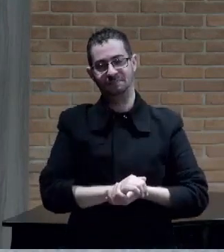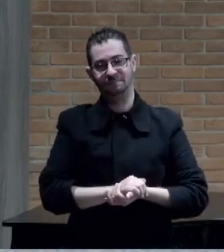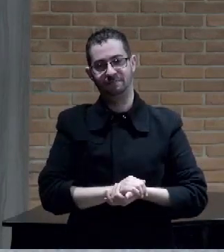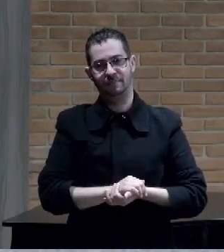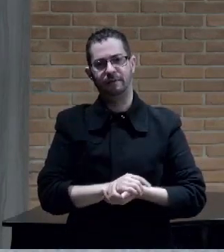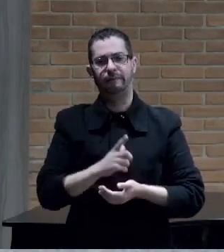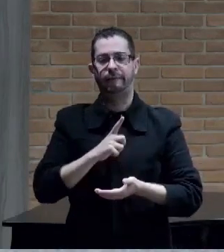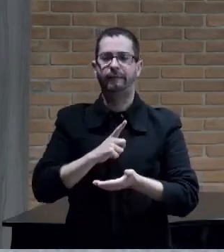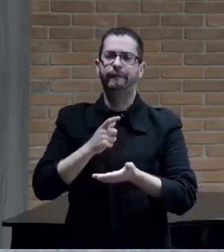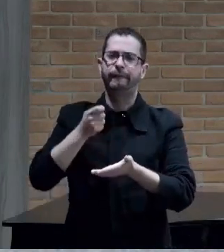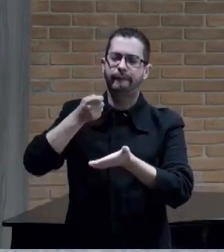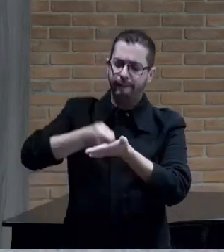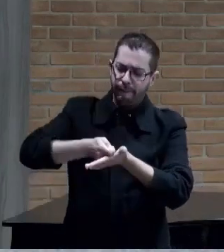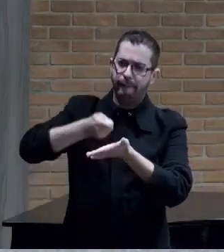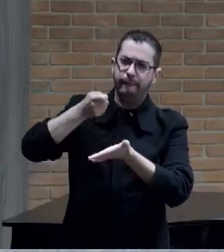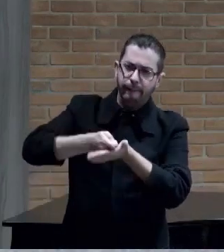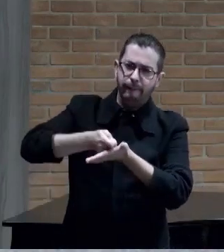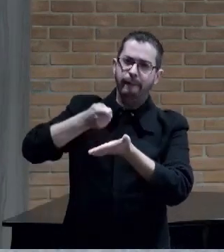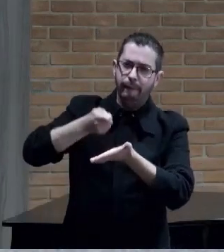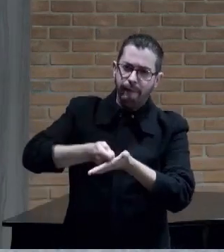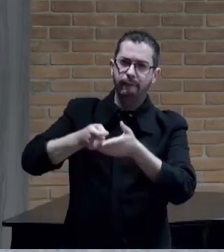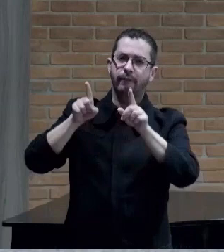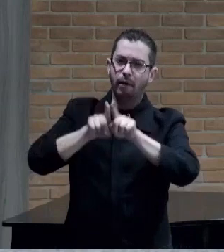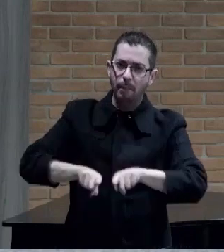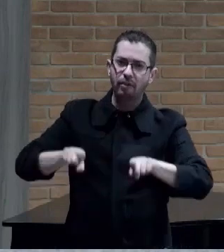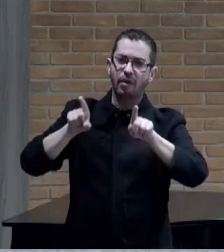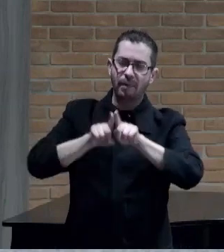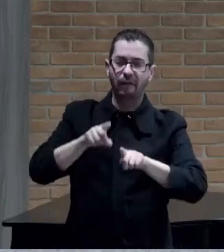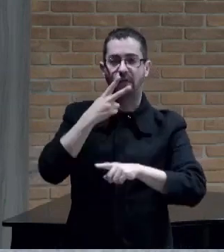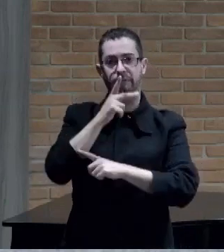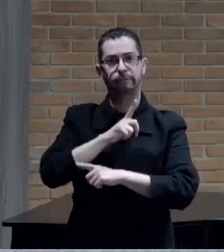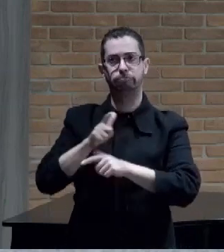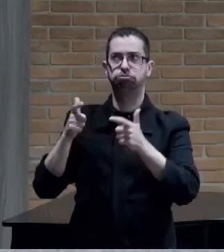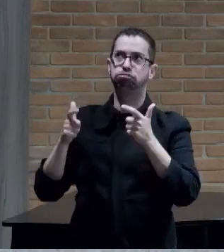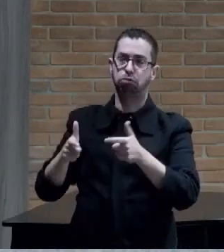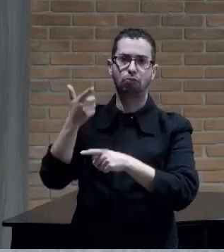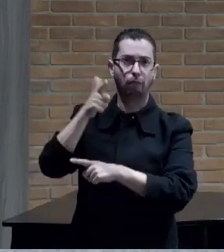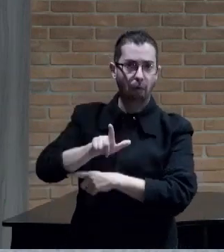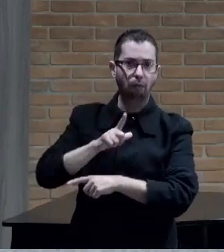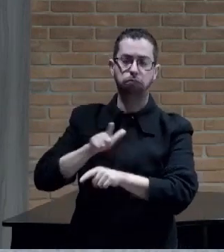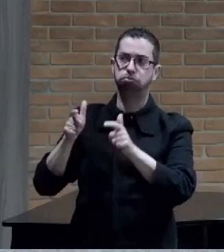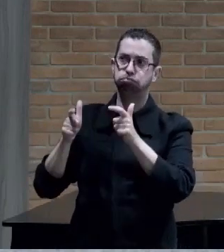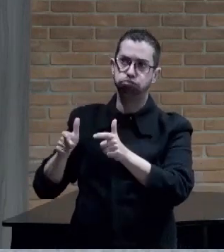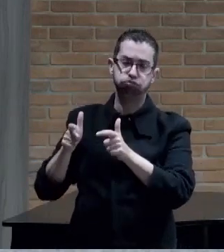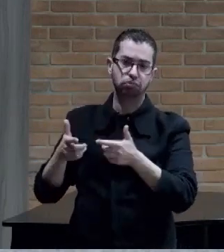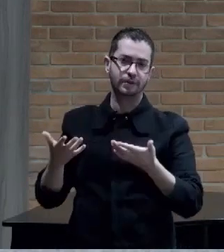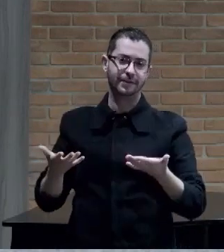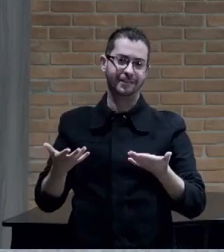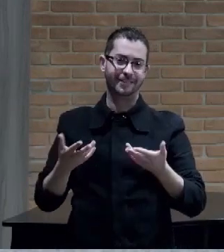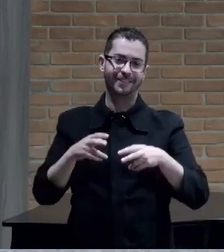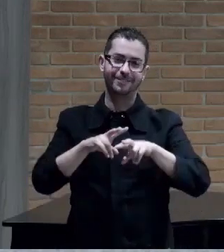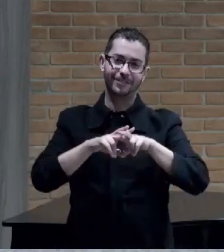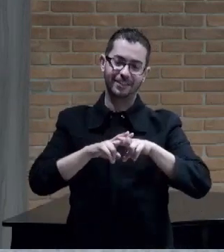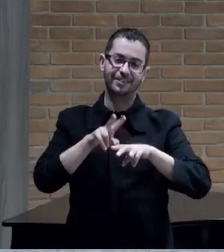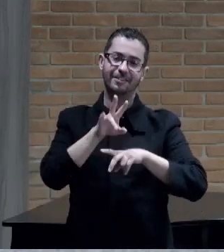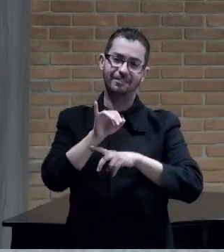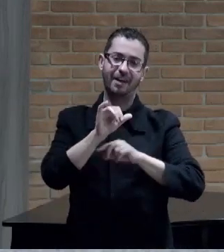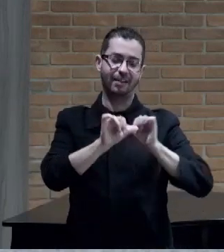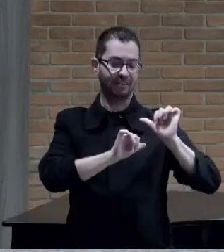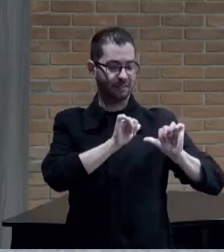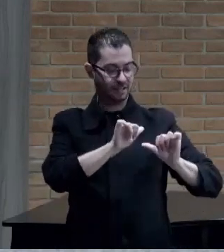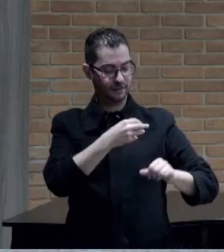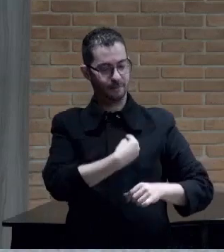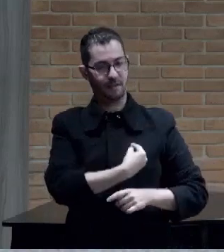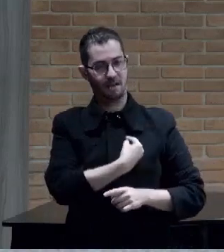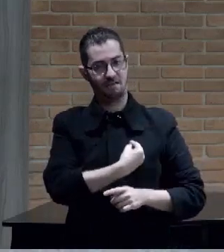insistente que chega a ficar chato. Mas por quê? Porque é isso que vai transformar as pessoas, é